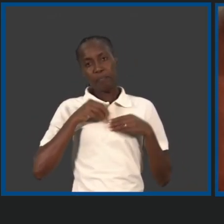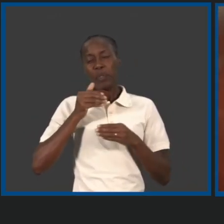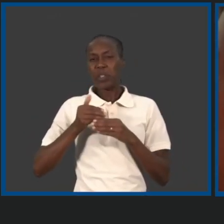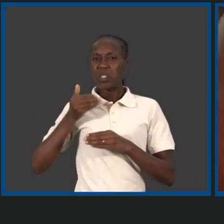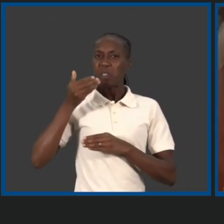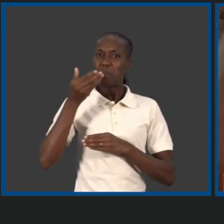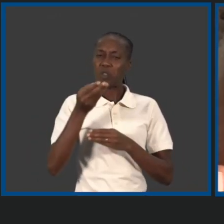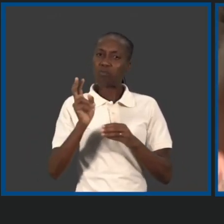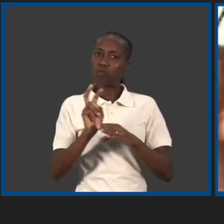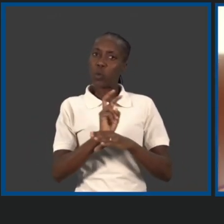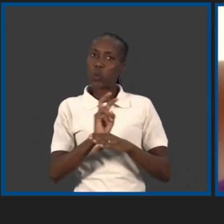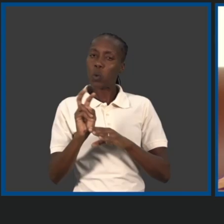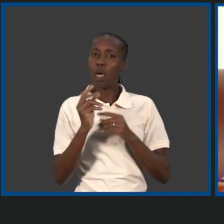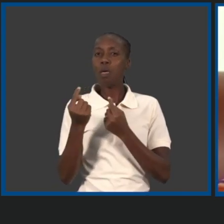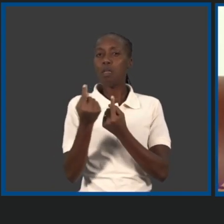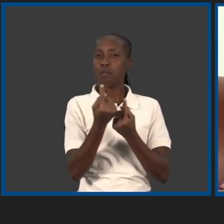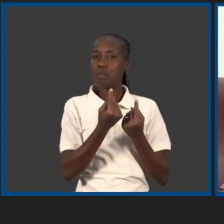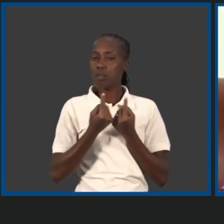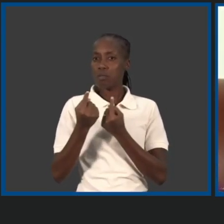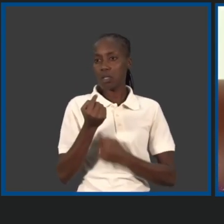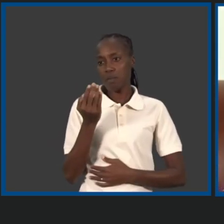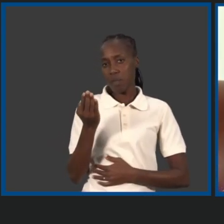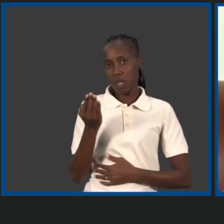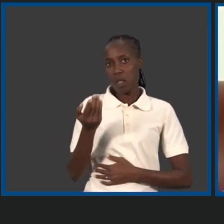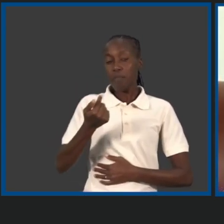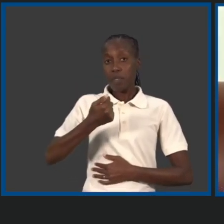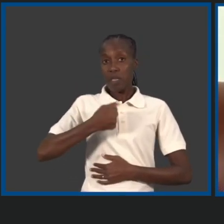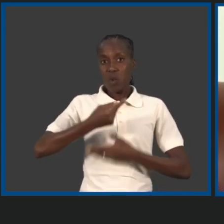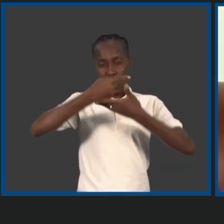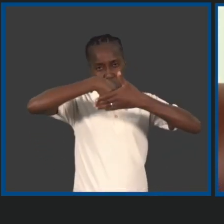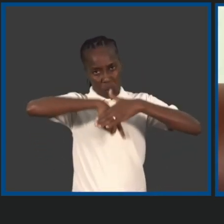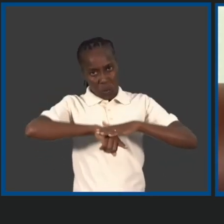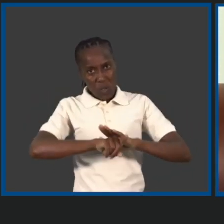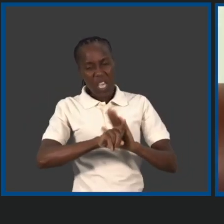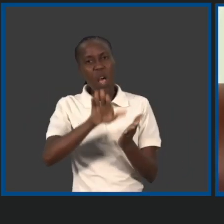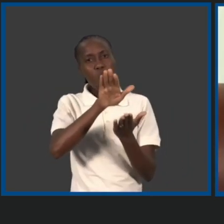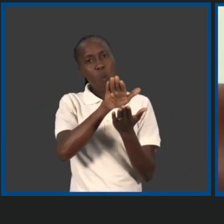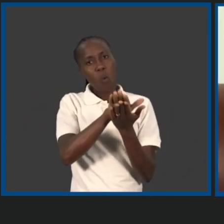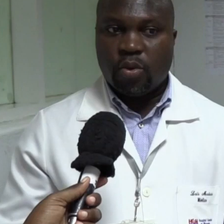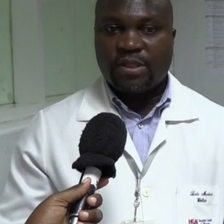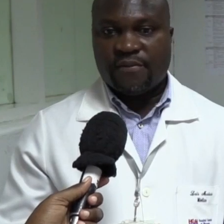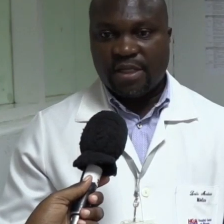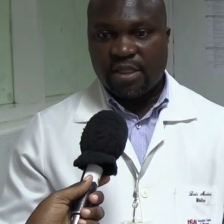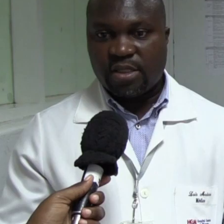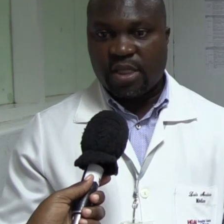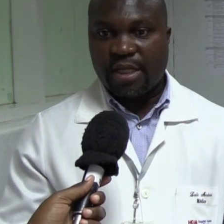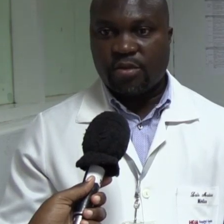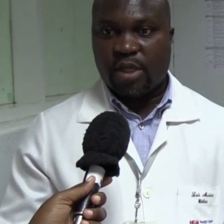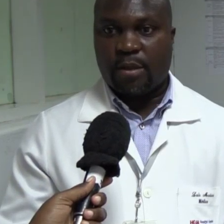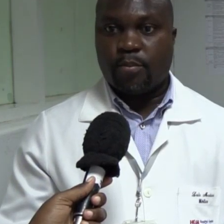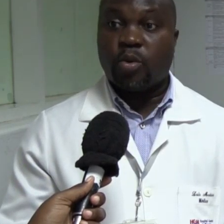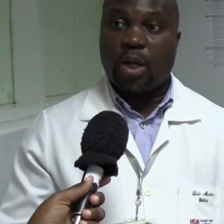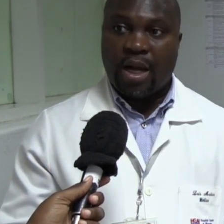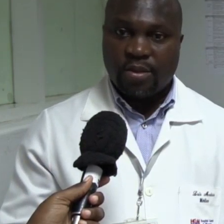acompanhando a situação dela. Eu sou já aí a neurologia e desenvolvimento. o que se faz nestes